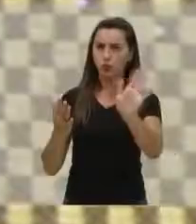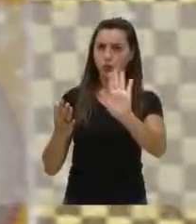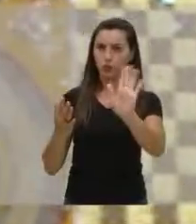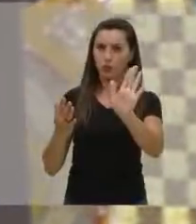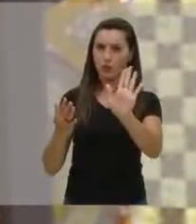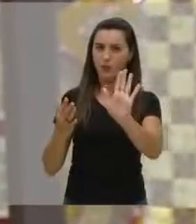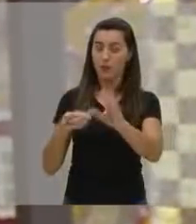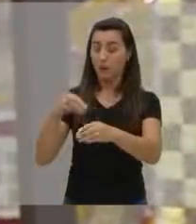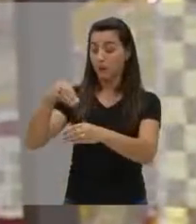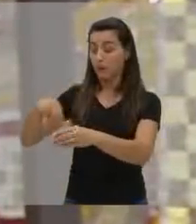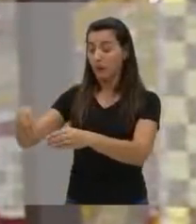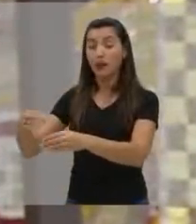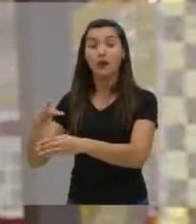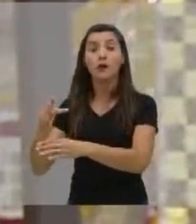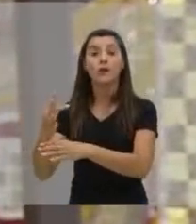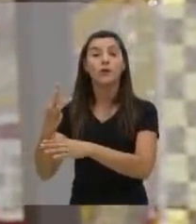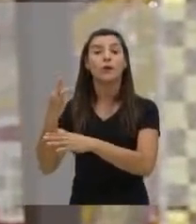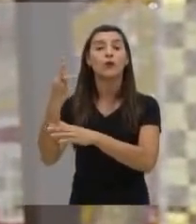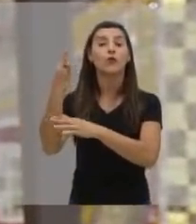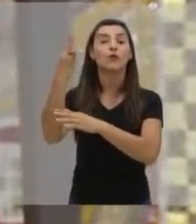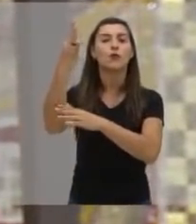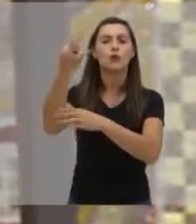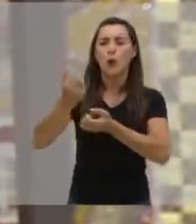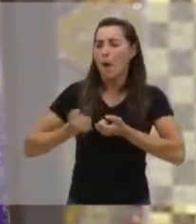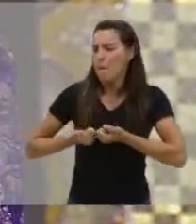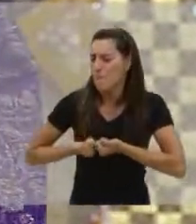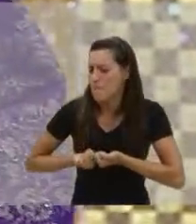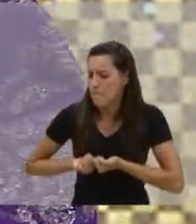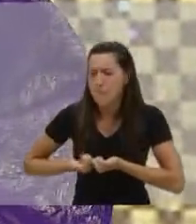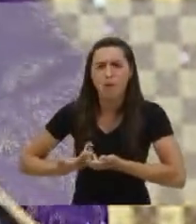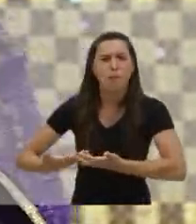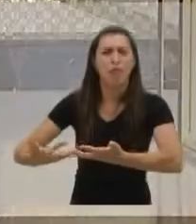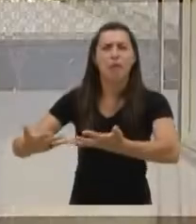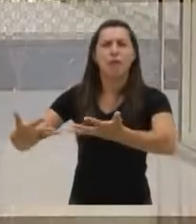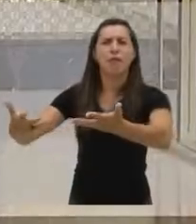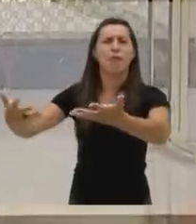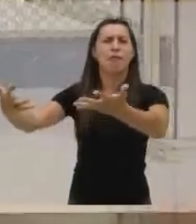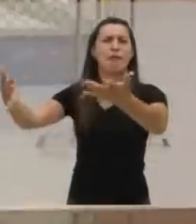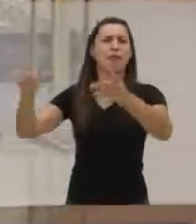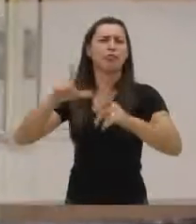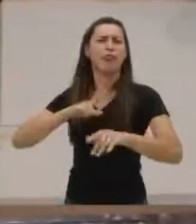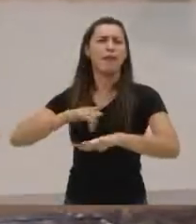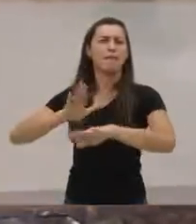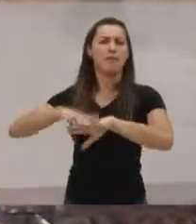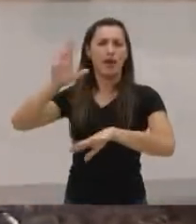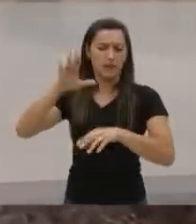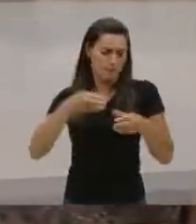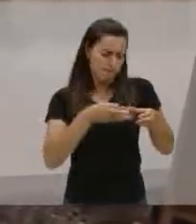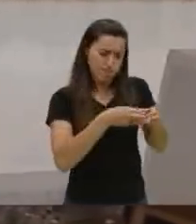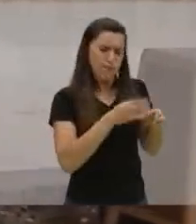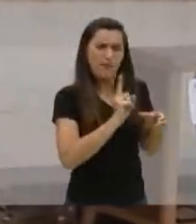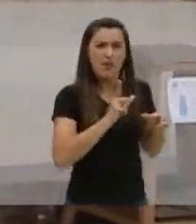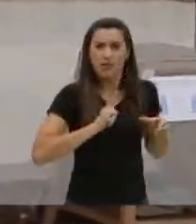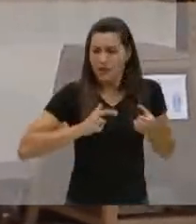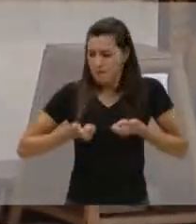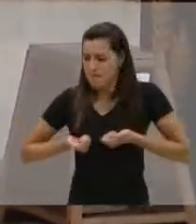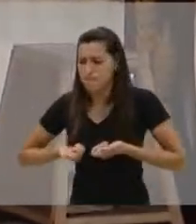ter uma colheita, muito mais. O Senhor está dizendo isso para mim e para você.